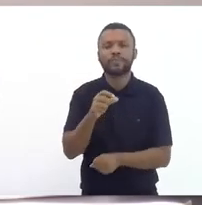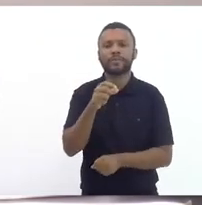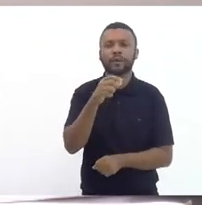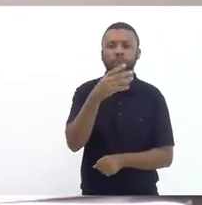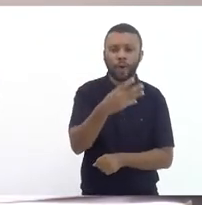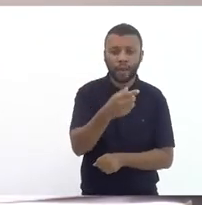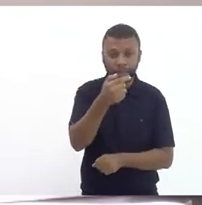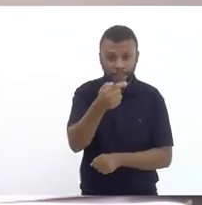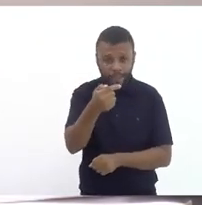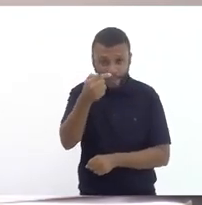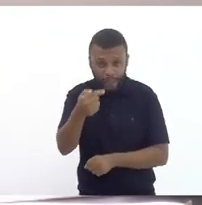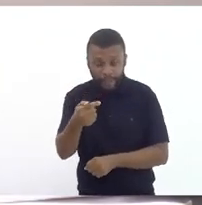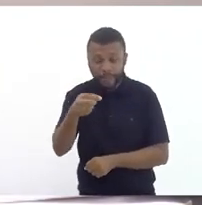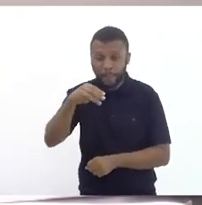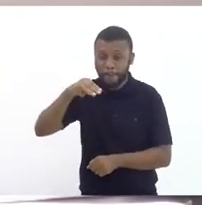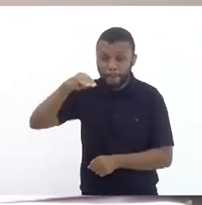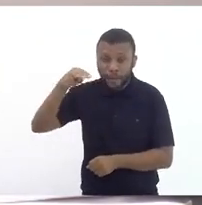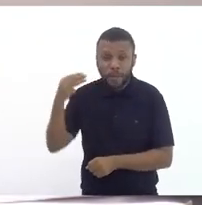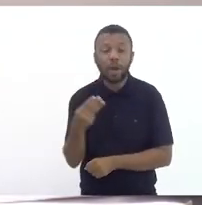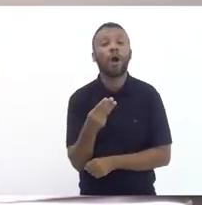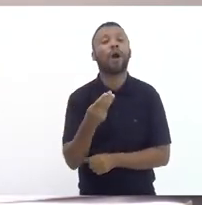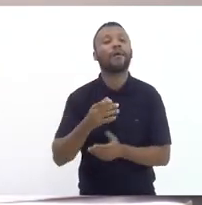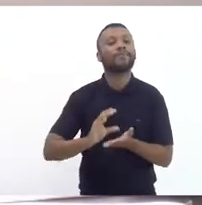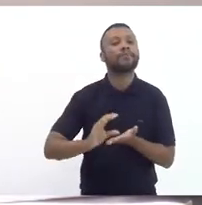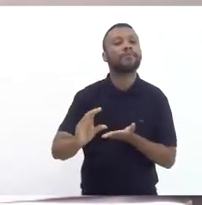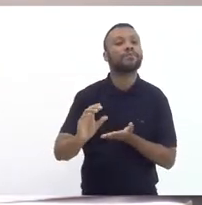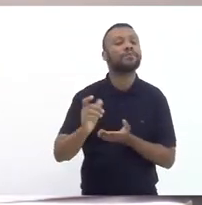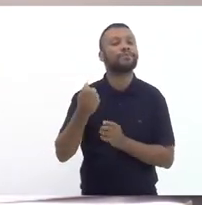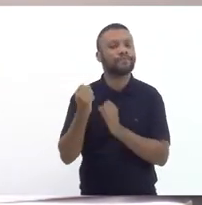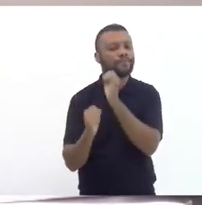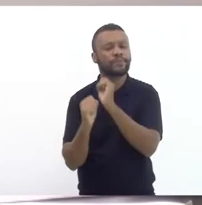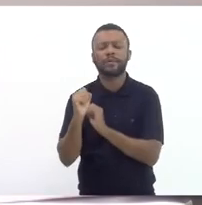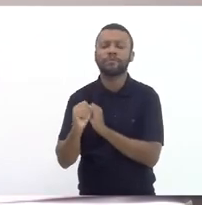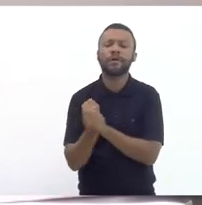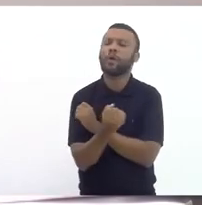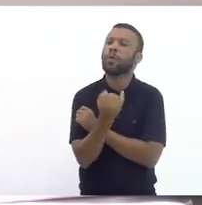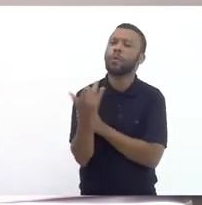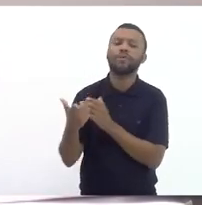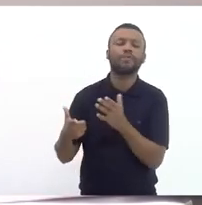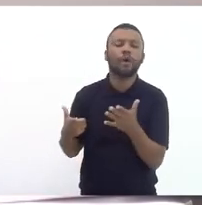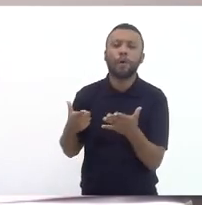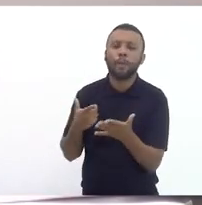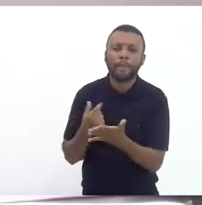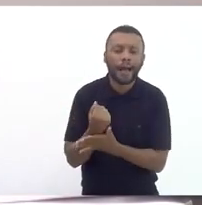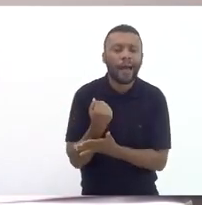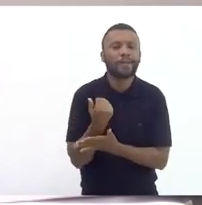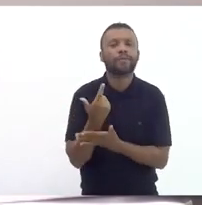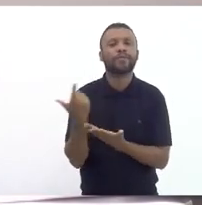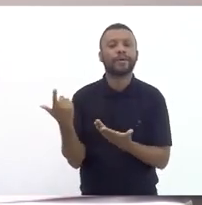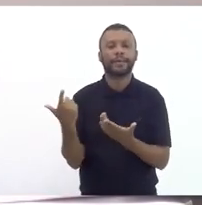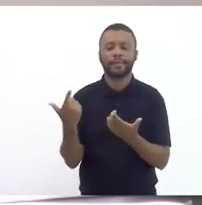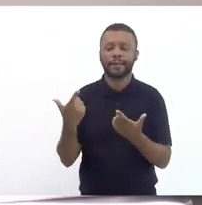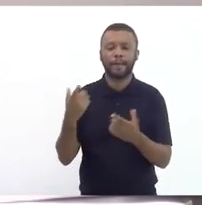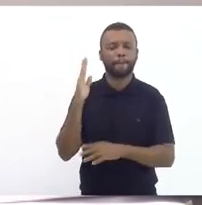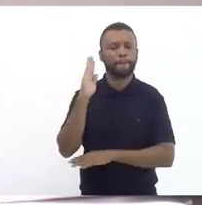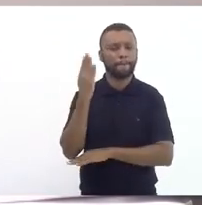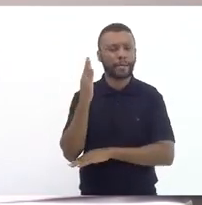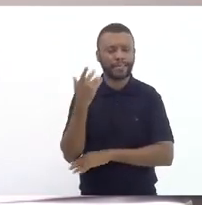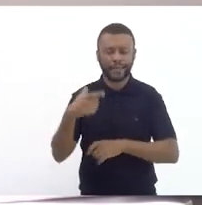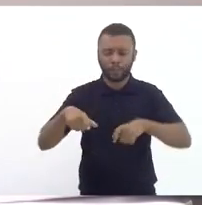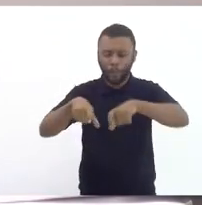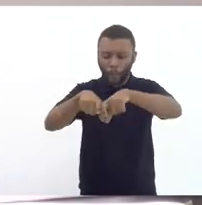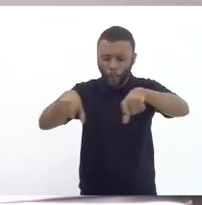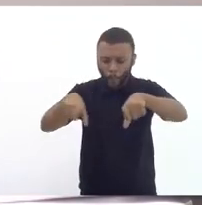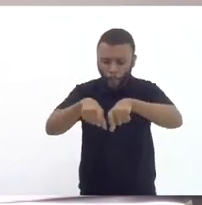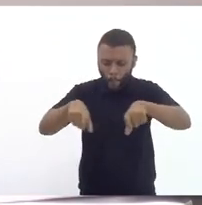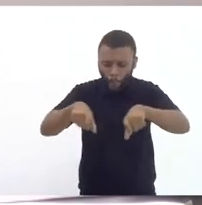477 milhões de infraestrutura, queria saber quanto foi comprado em dormente, quantos dormentes foram trocados, quais foram os ramais que foram